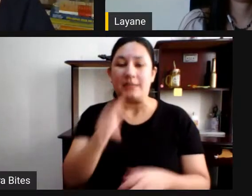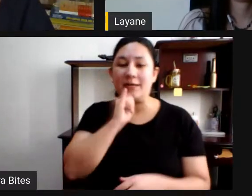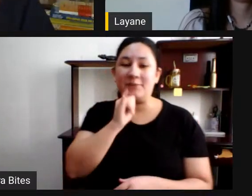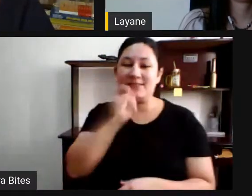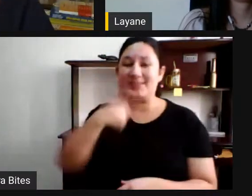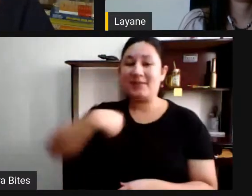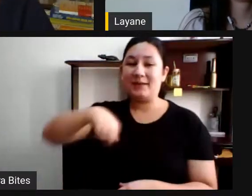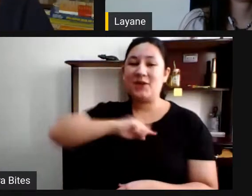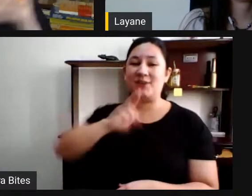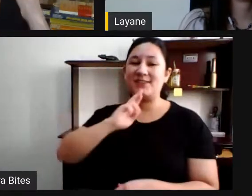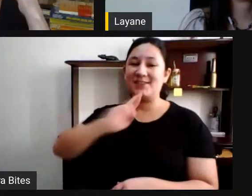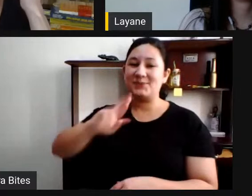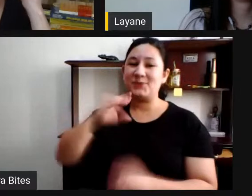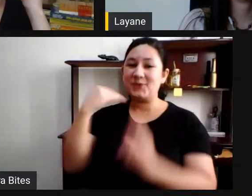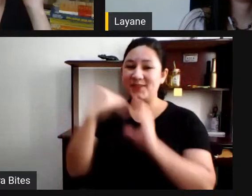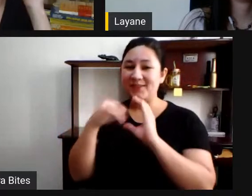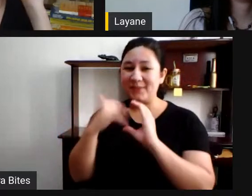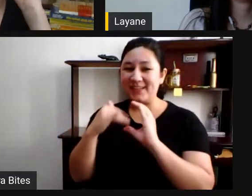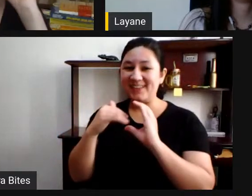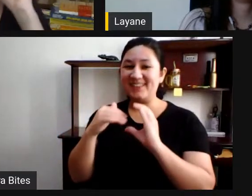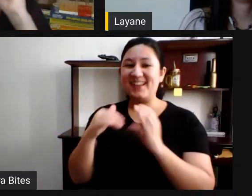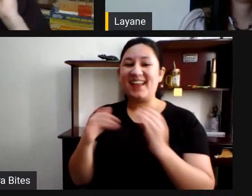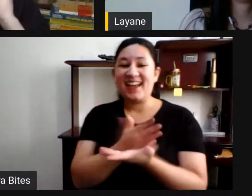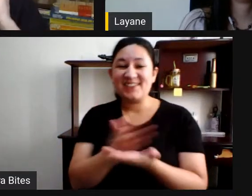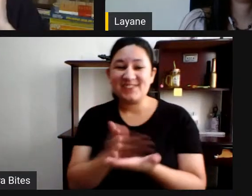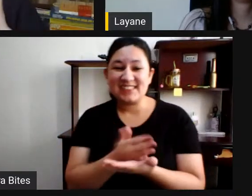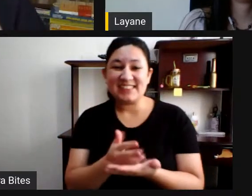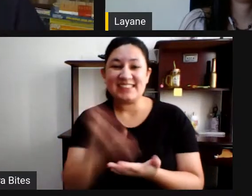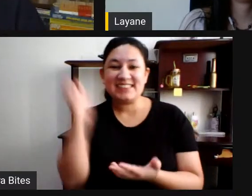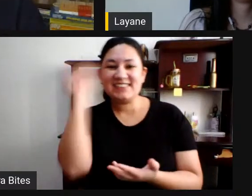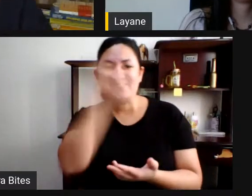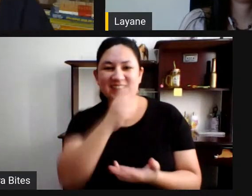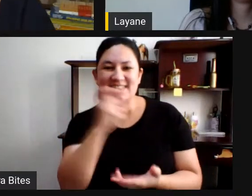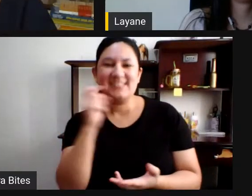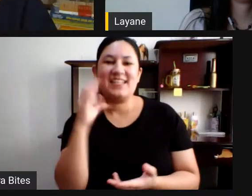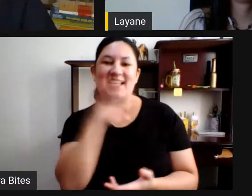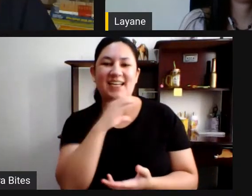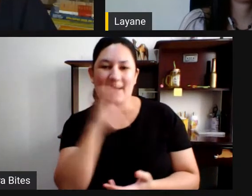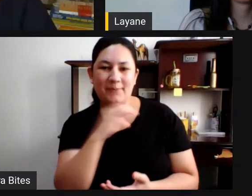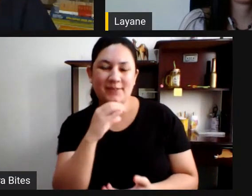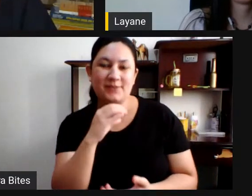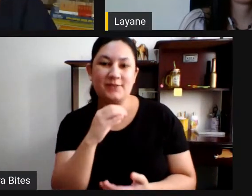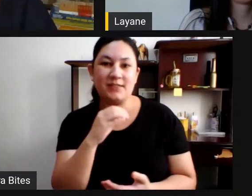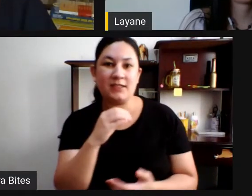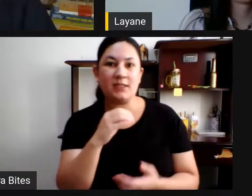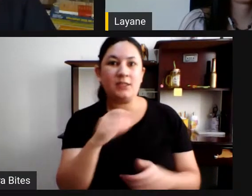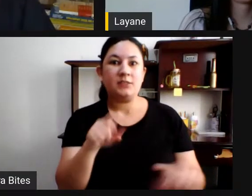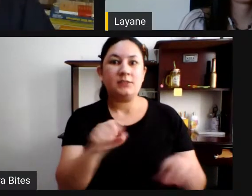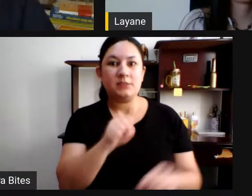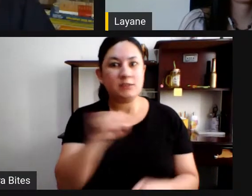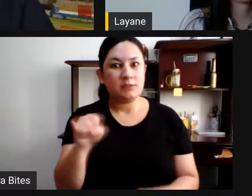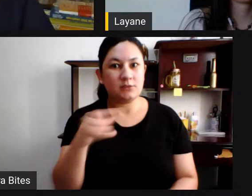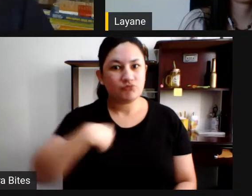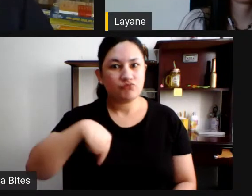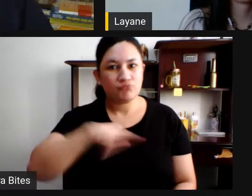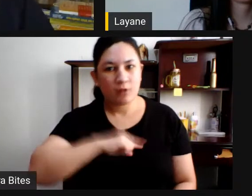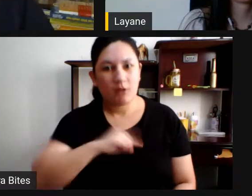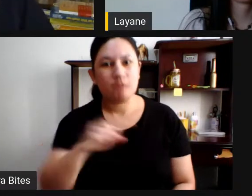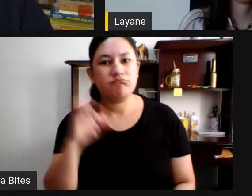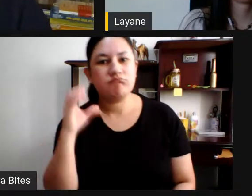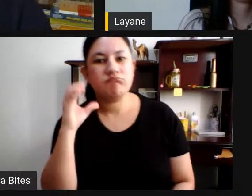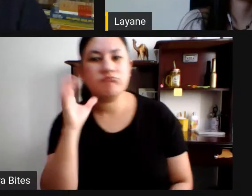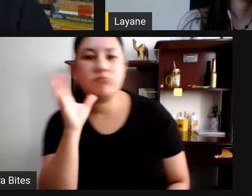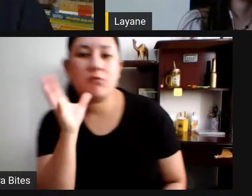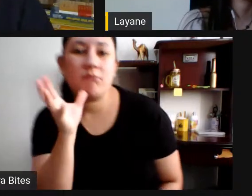responder um e-mail e se a nossa operadora não manda um e-mail naquele dia você vai se irritar com